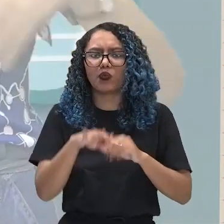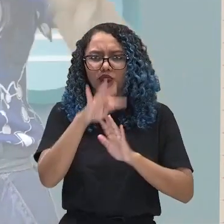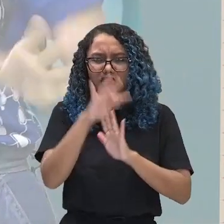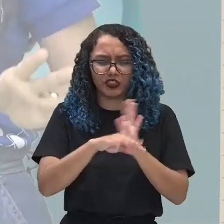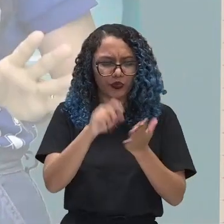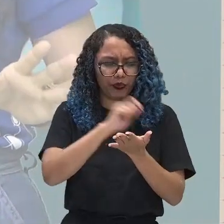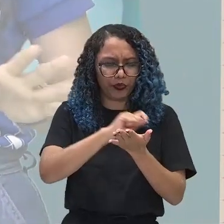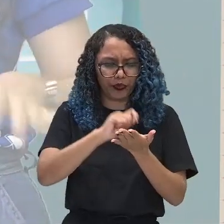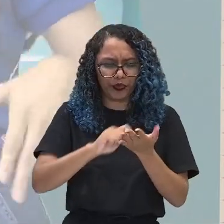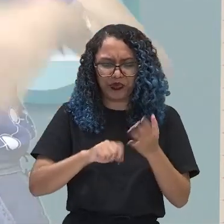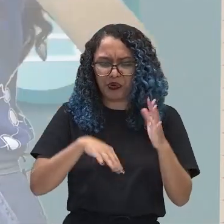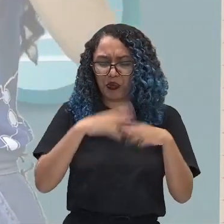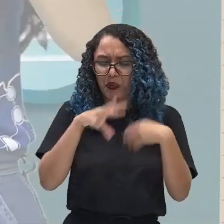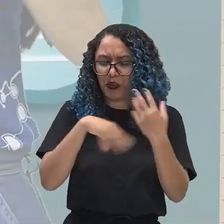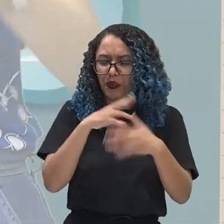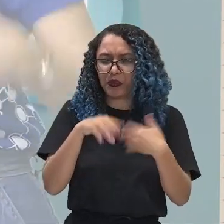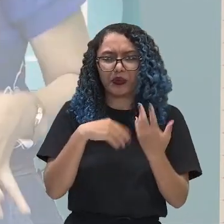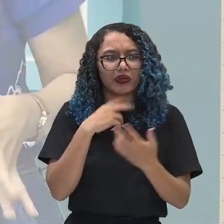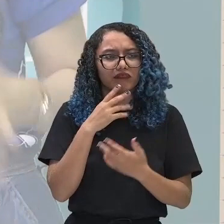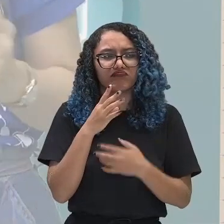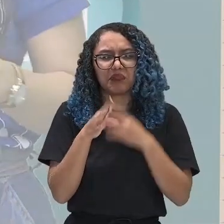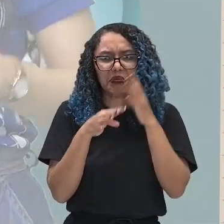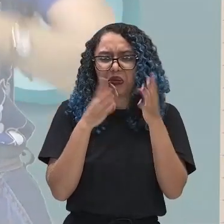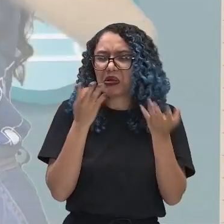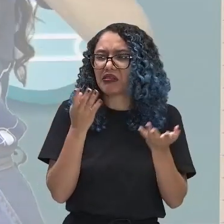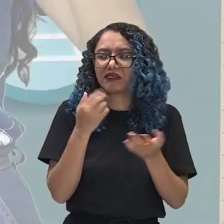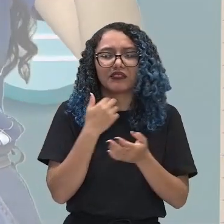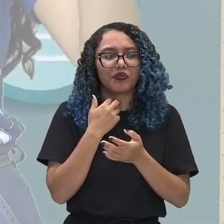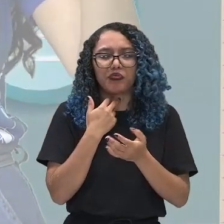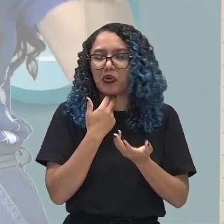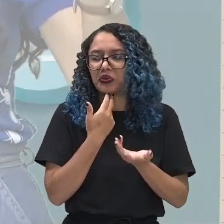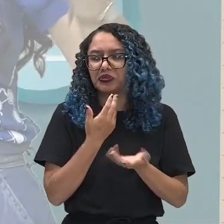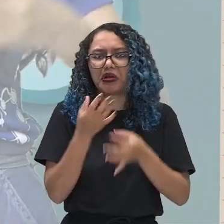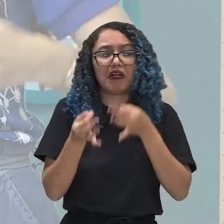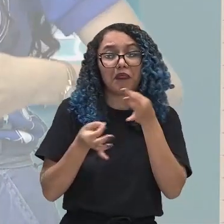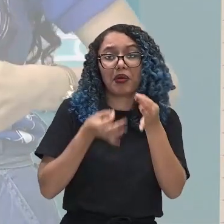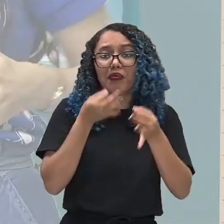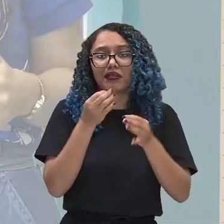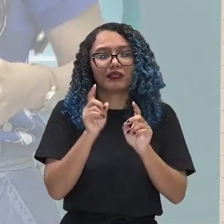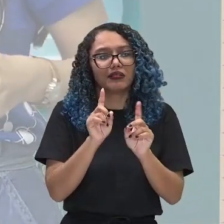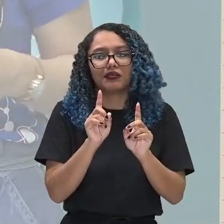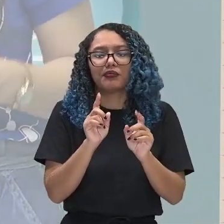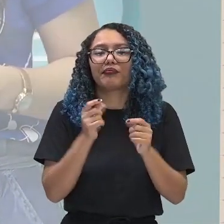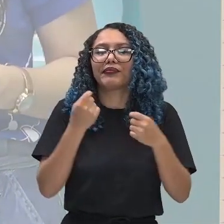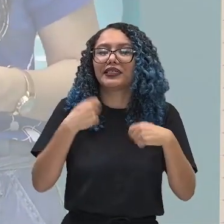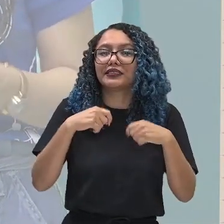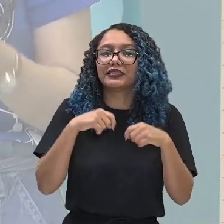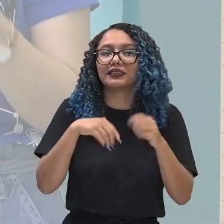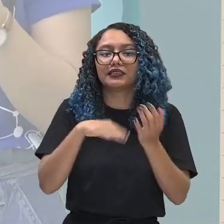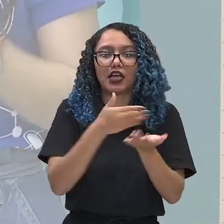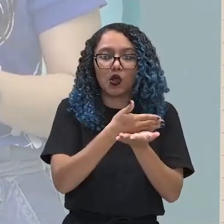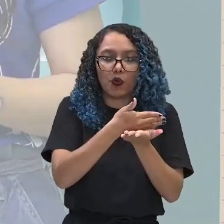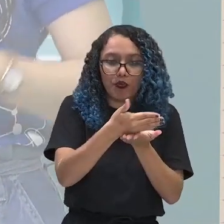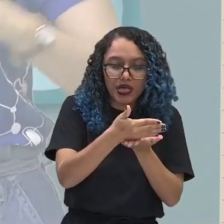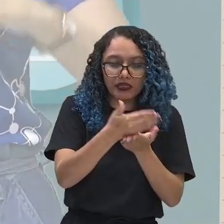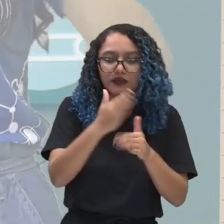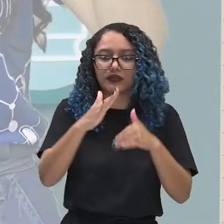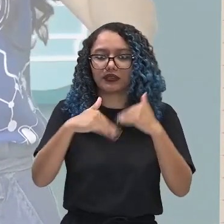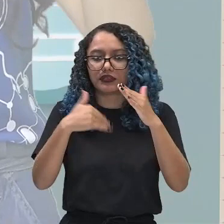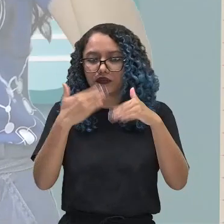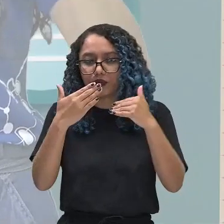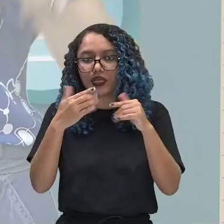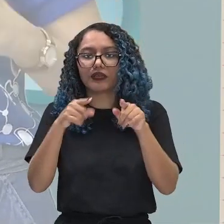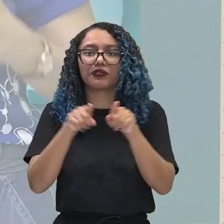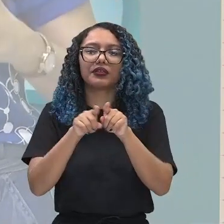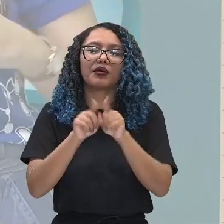de forma que é aleatória, tá, gente? Ah, eu acho que é isso, isso, isso. Não. Precisa ter um início, precisa ter um meio e precisa ter um fim. Então, você